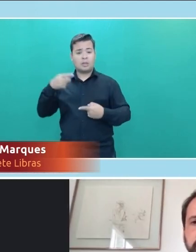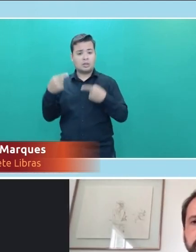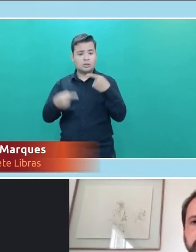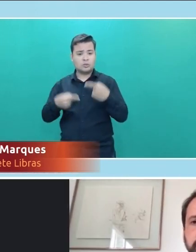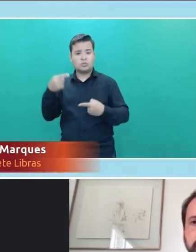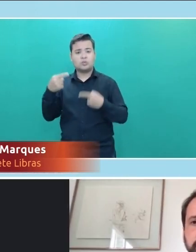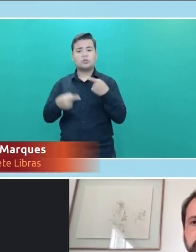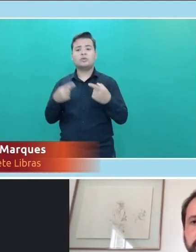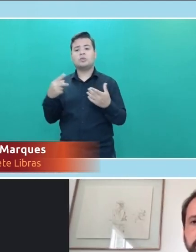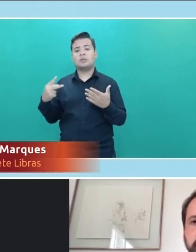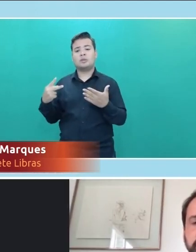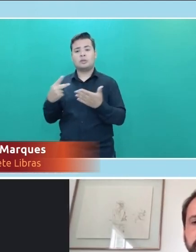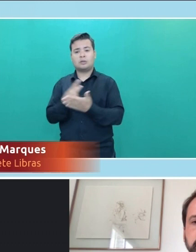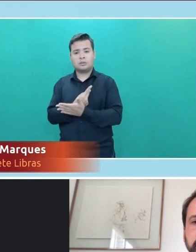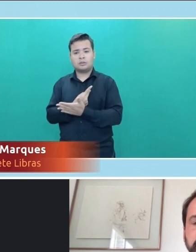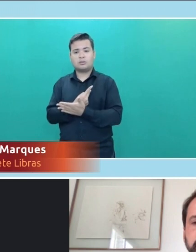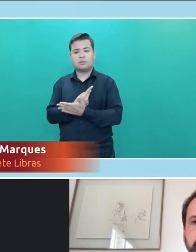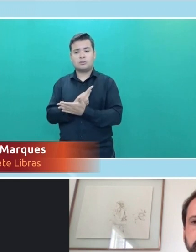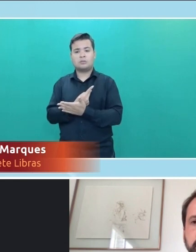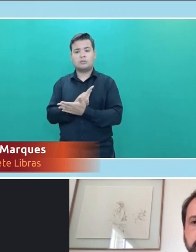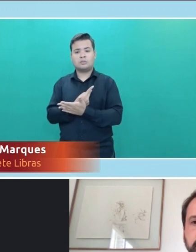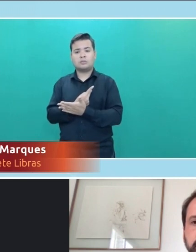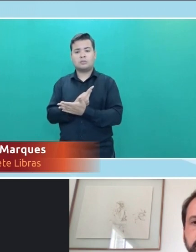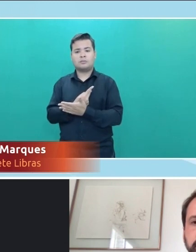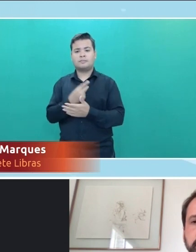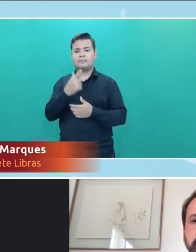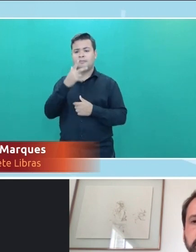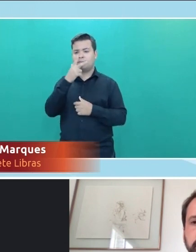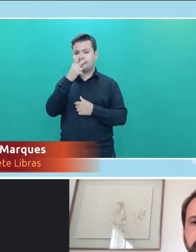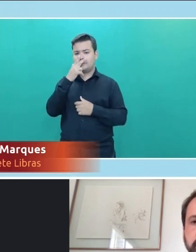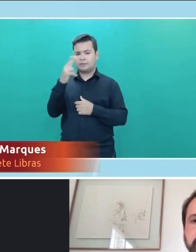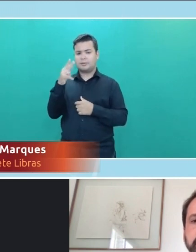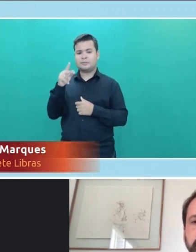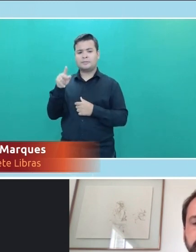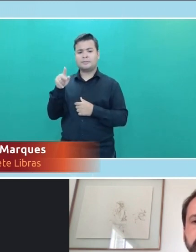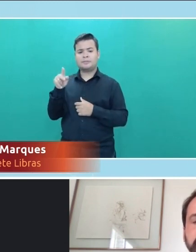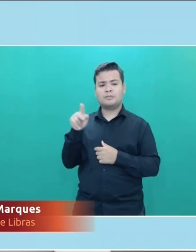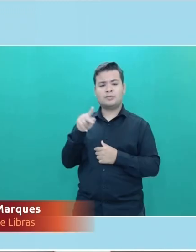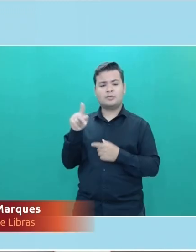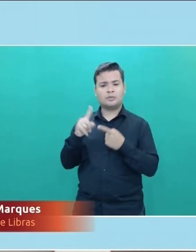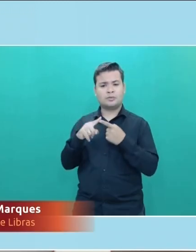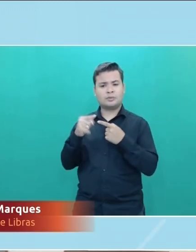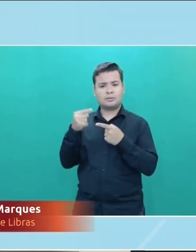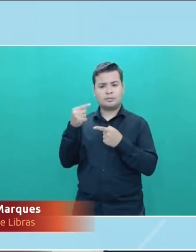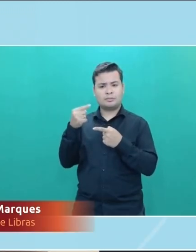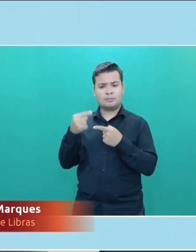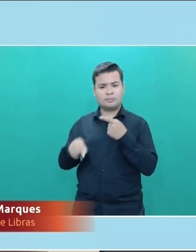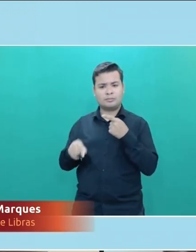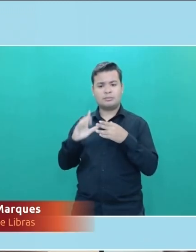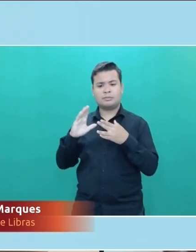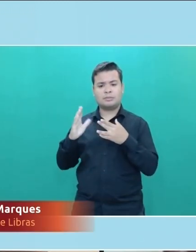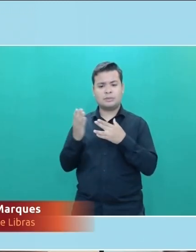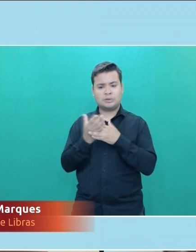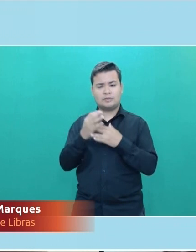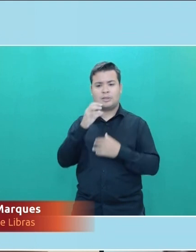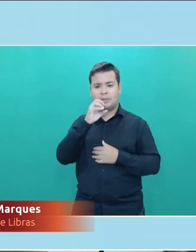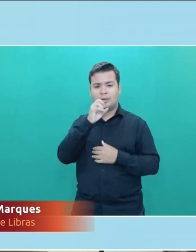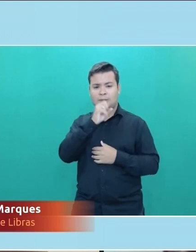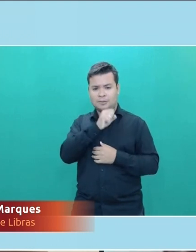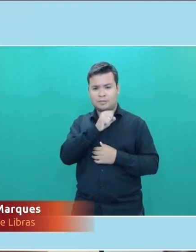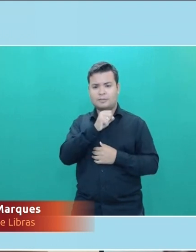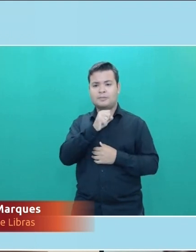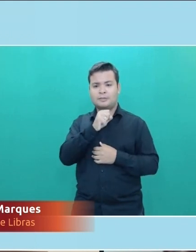entre... Acredito que a gente teve um problema, a professora Andréa caiu, então vou fazer um intervalo